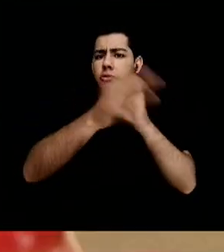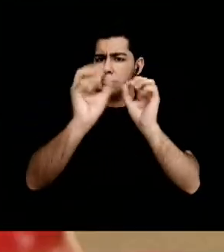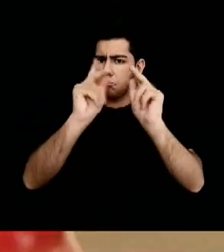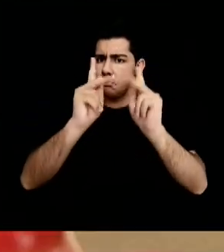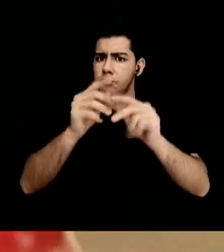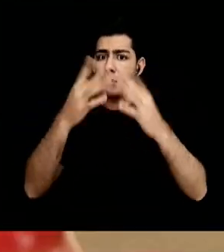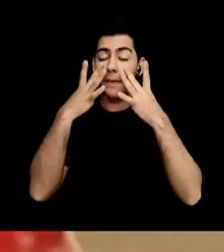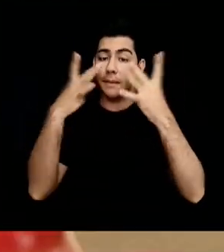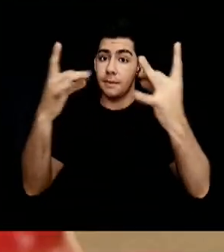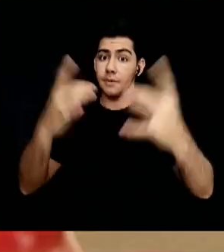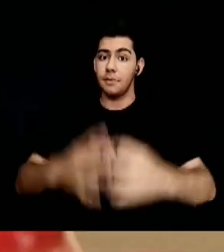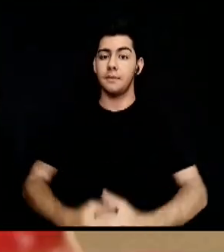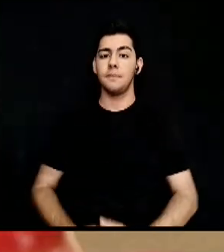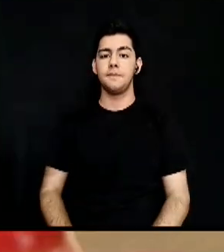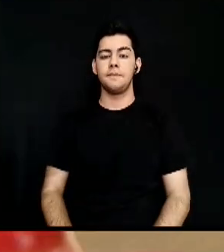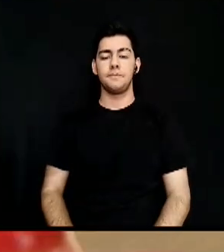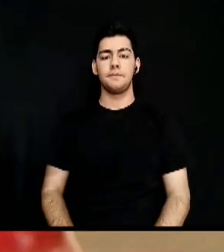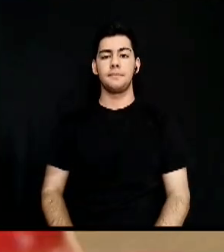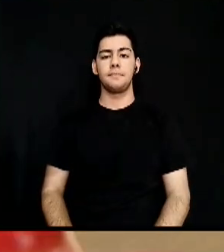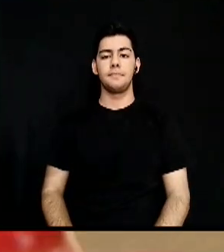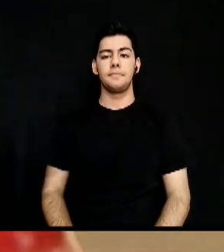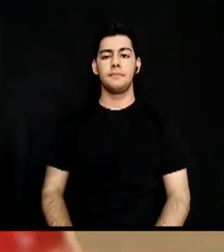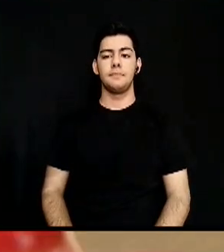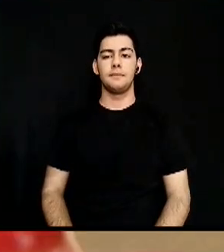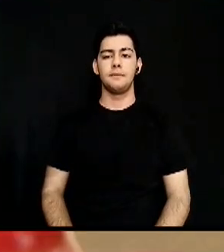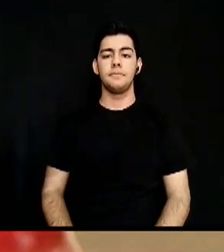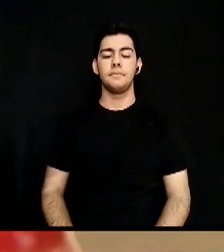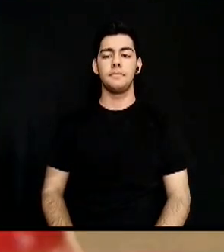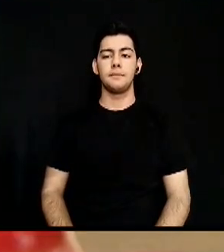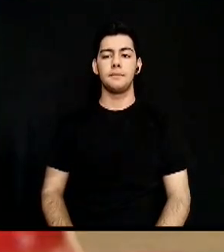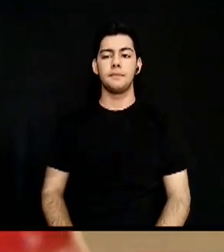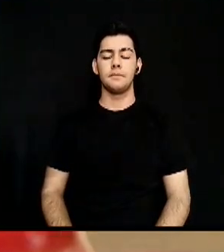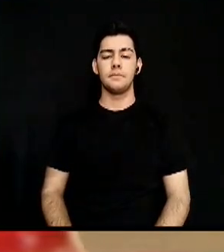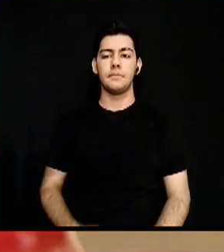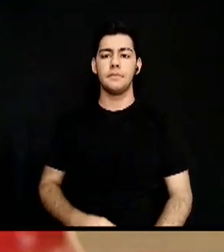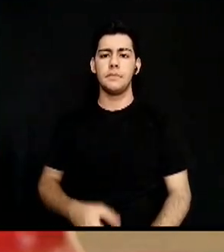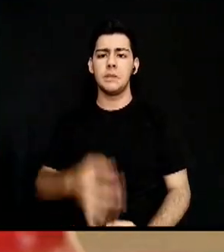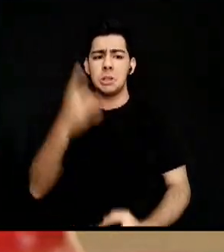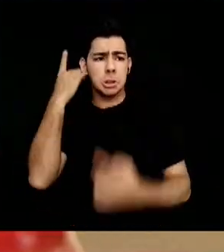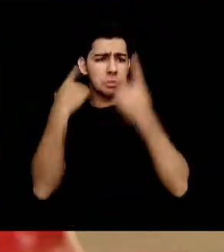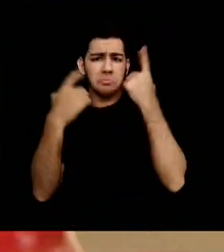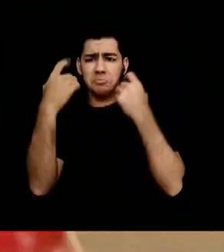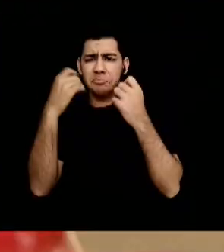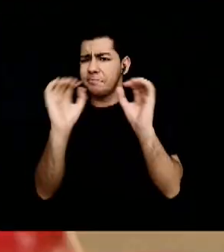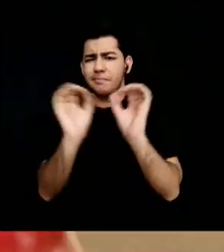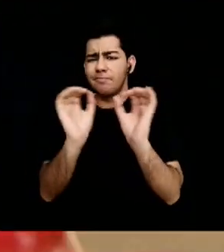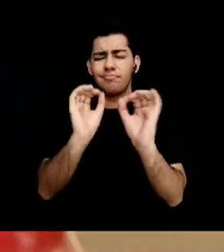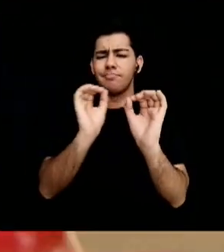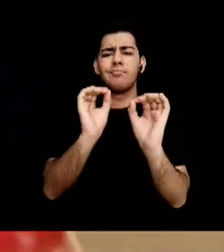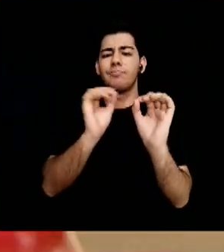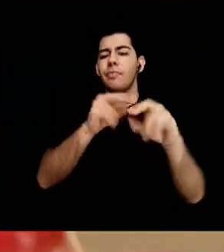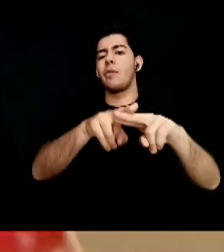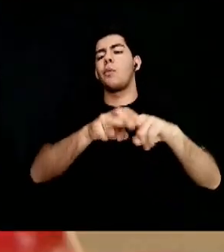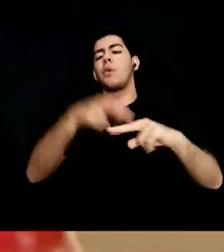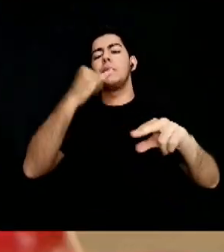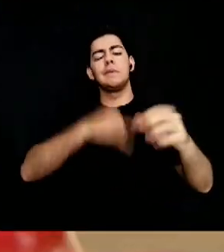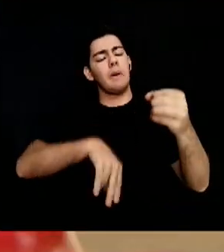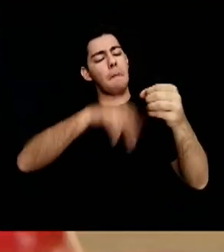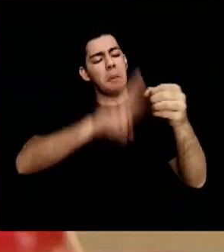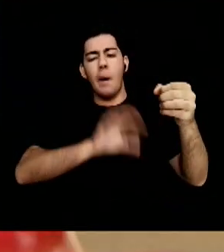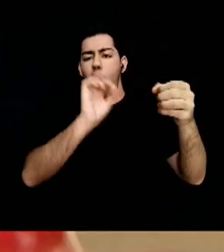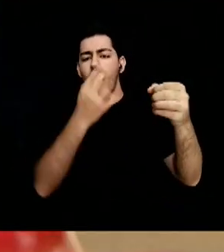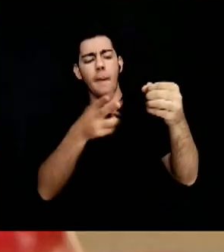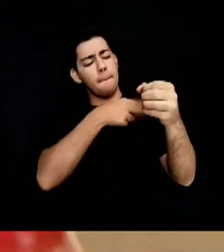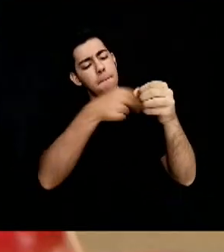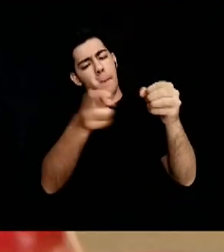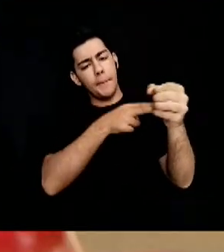Então eu uso o pincel, não me preocupo muito com o sentido da pincelada,